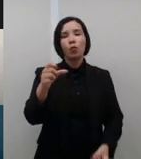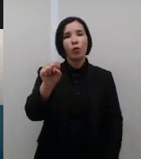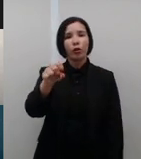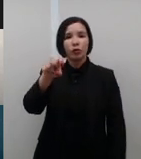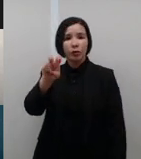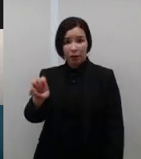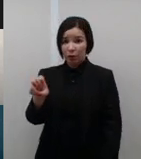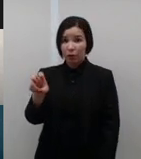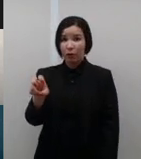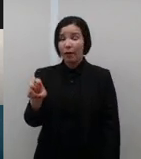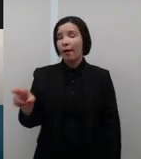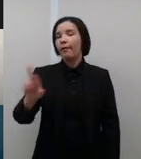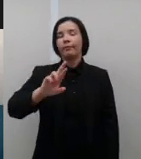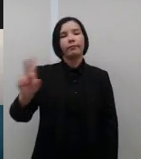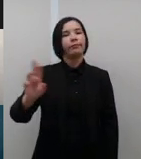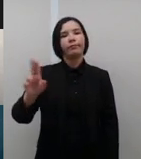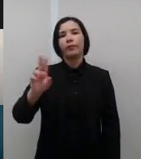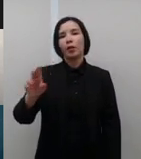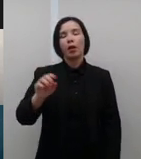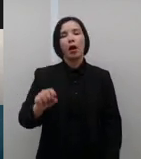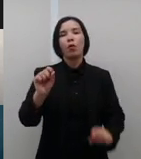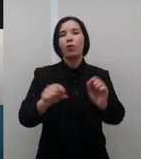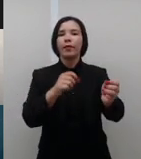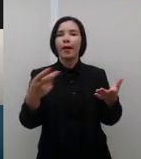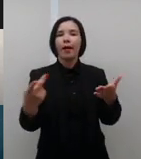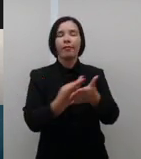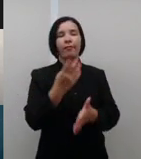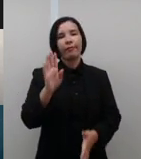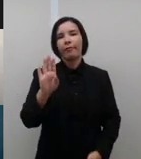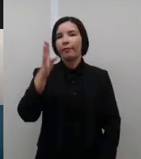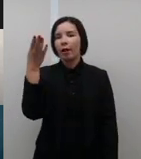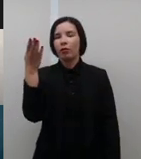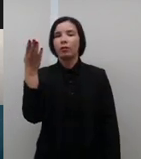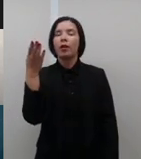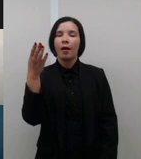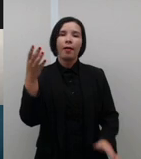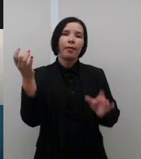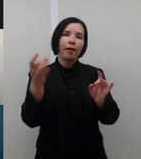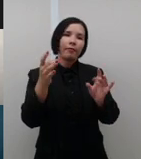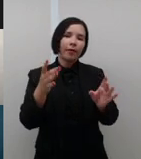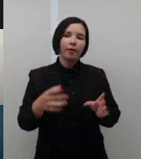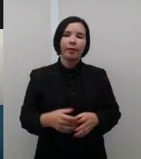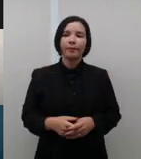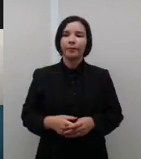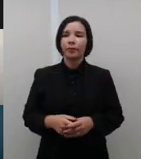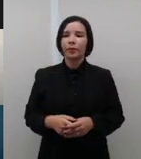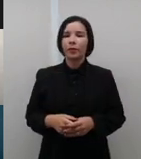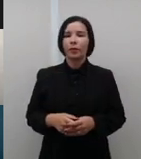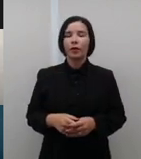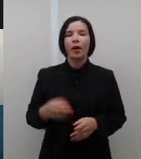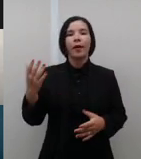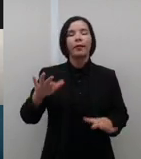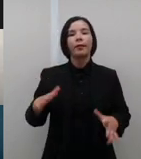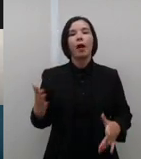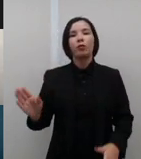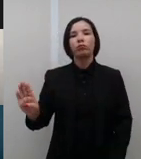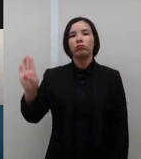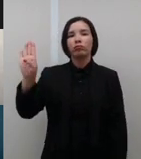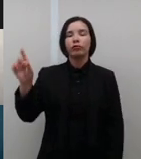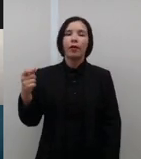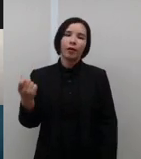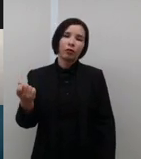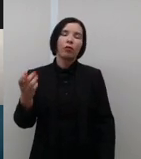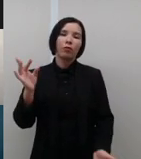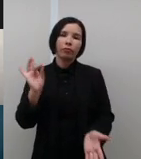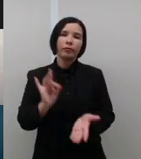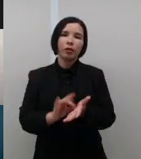abarca a fraude à execução na alienação sucessiva. Questão de fato, foi a certidão negativa. Perfeito.